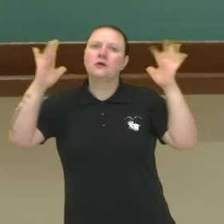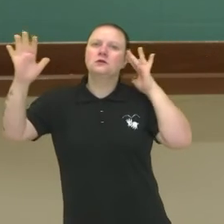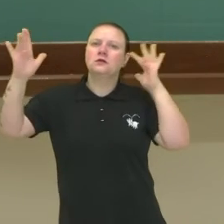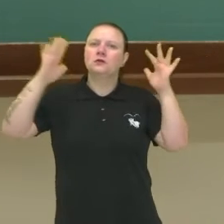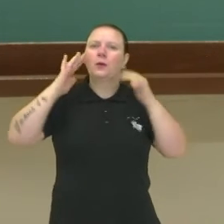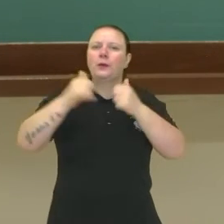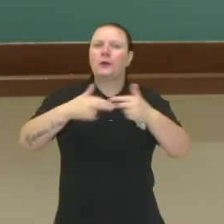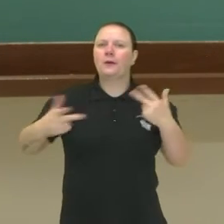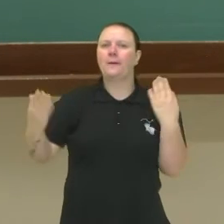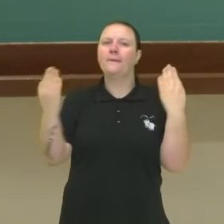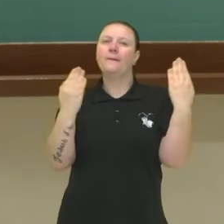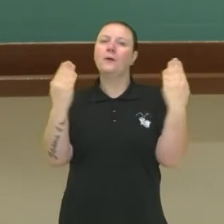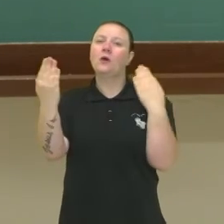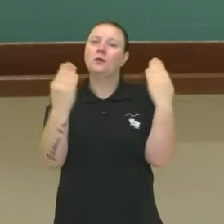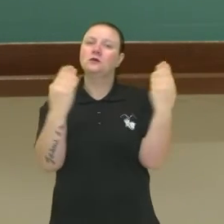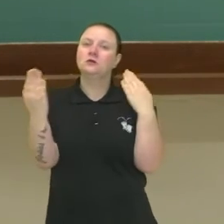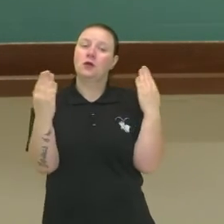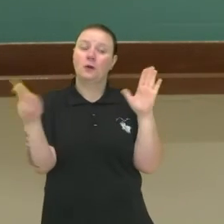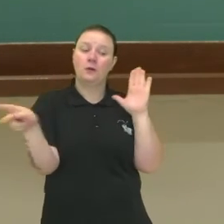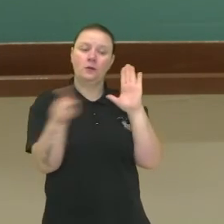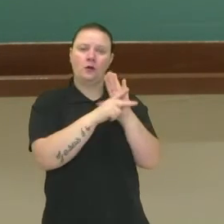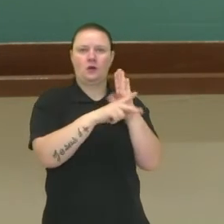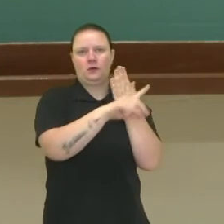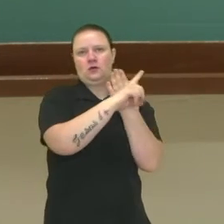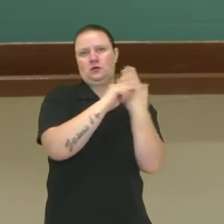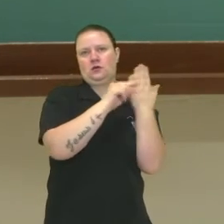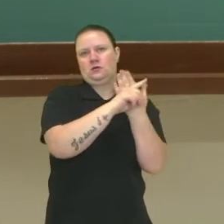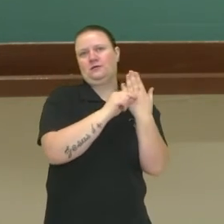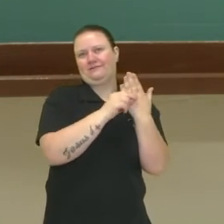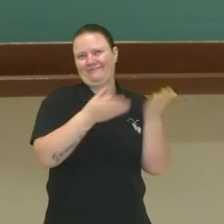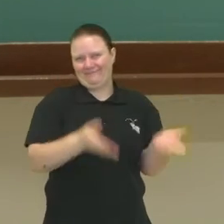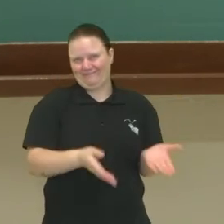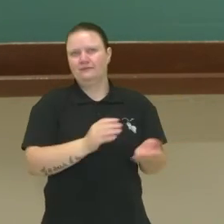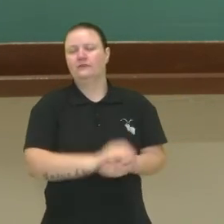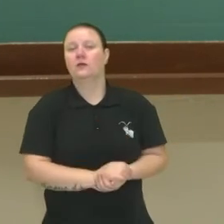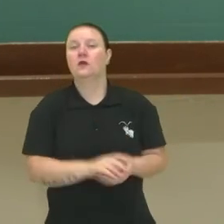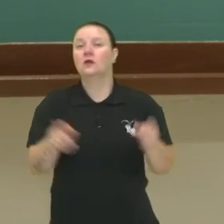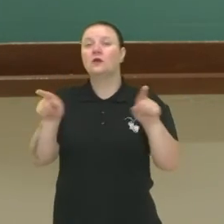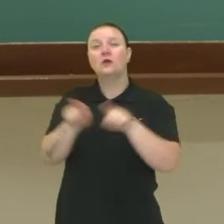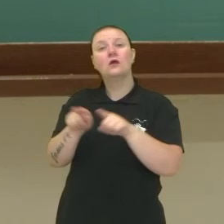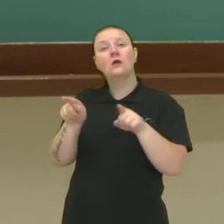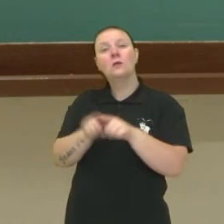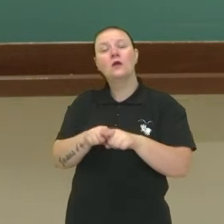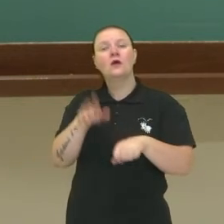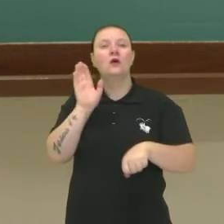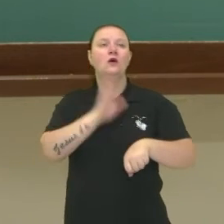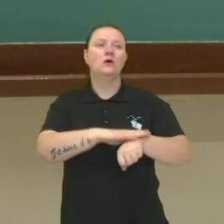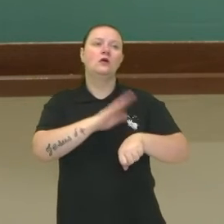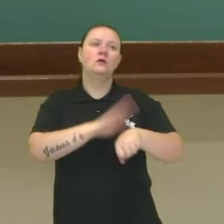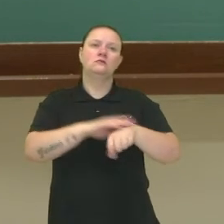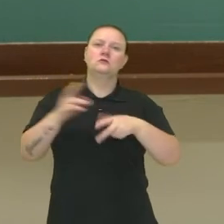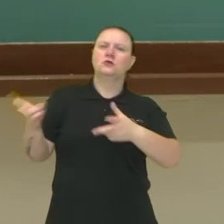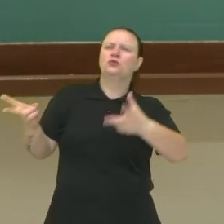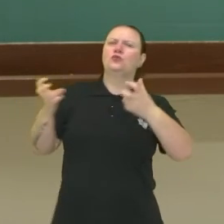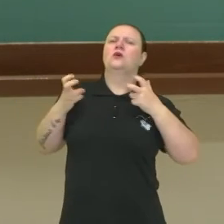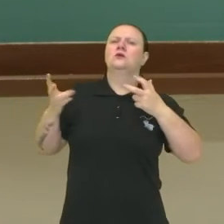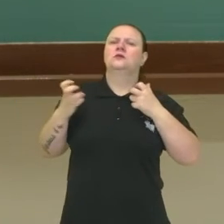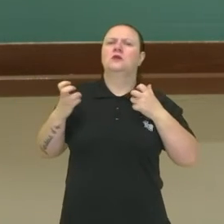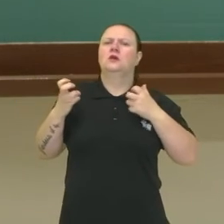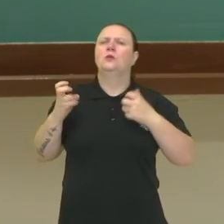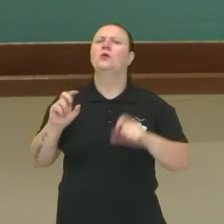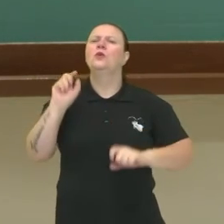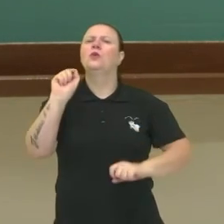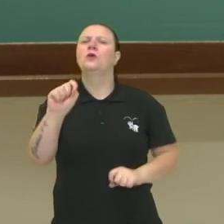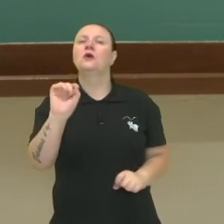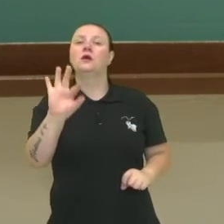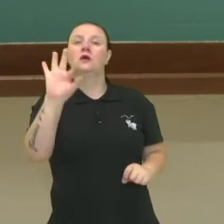do psicológico do narrador, o que eu observo ali? Eu observo um tempo psicológico, ó, quando acontece